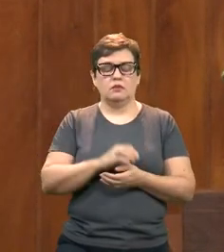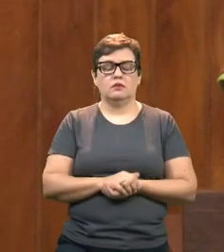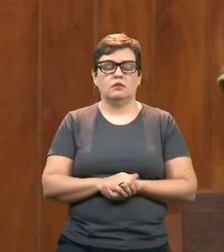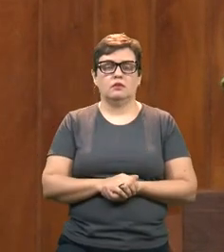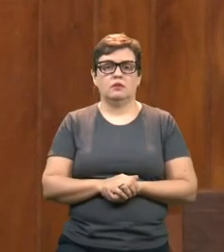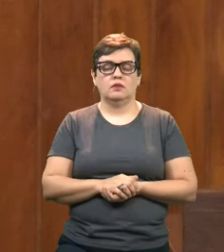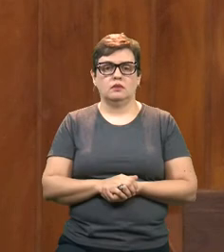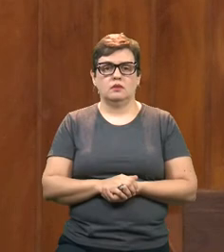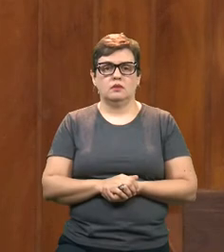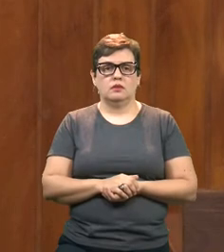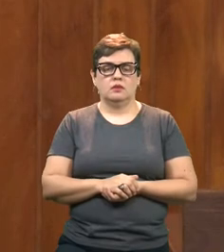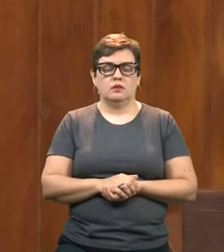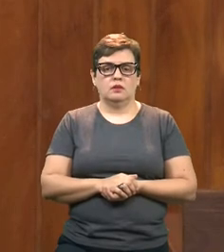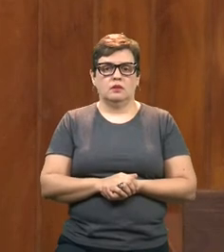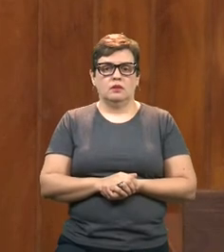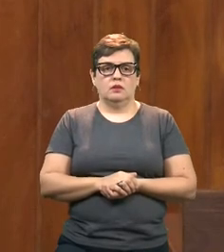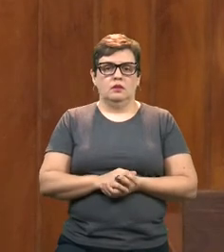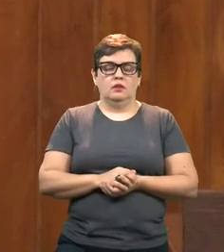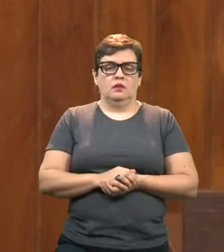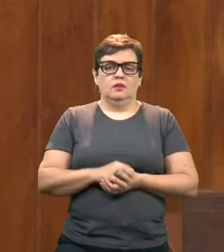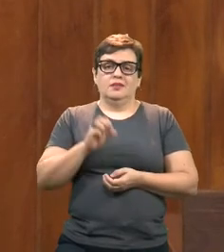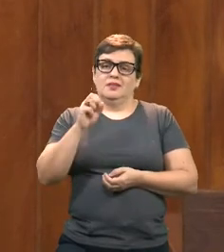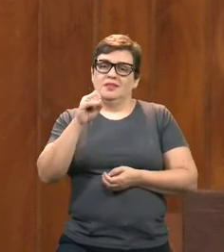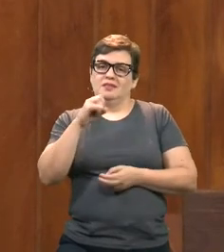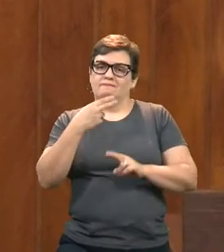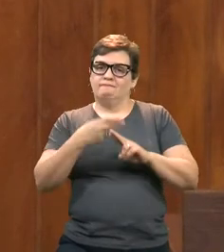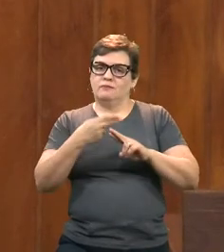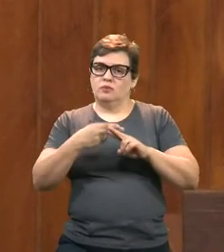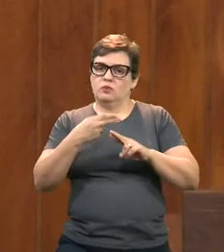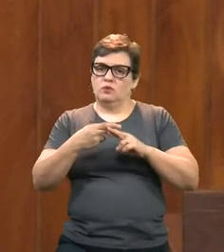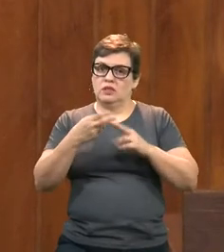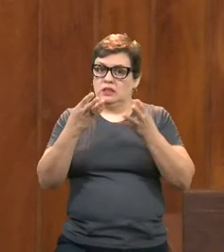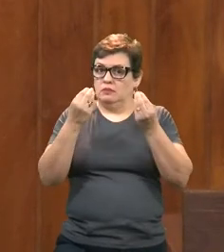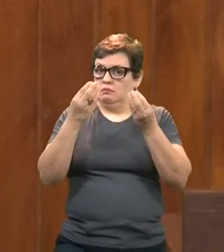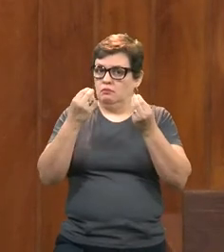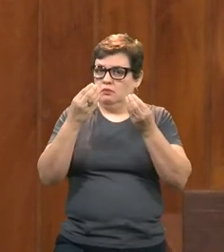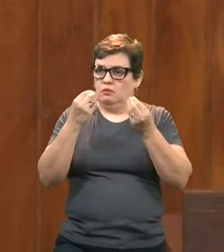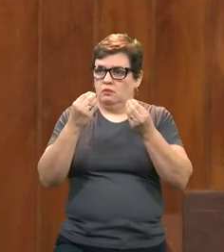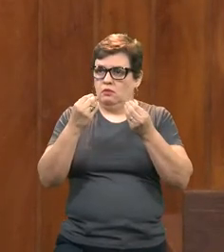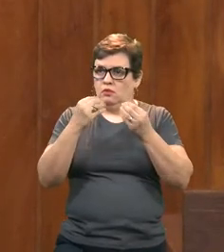prejudiciais vinculados ao uso abusivo de cannabis.